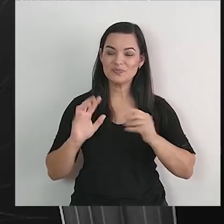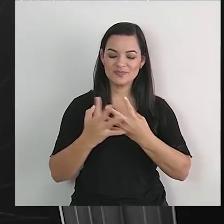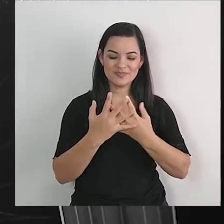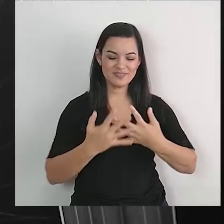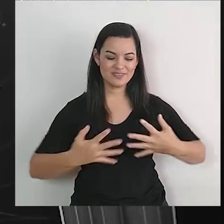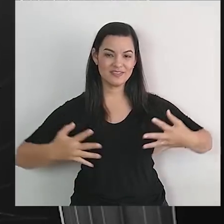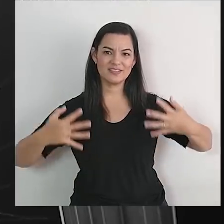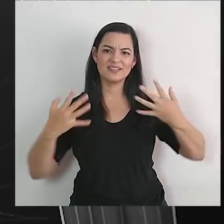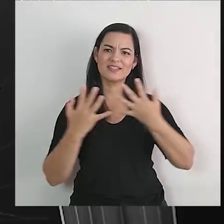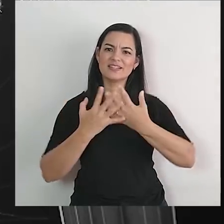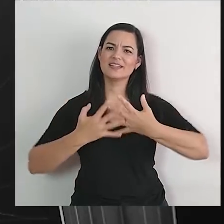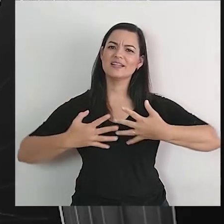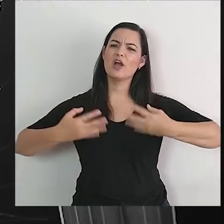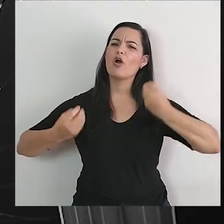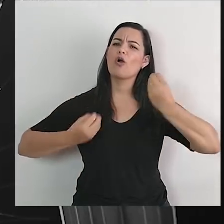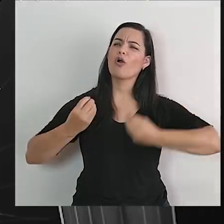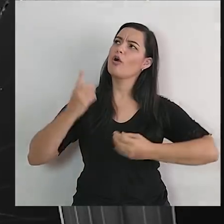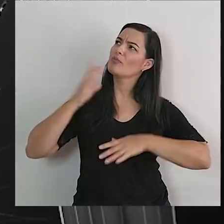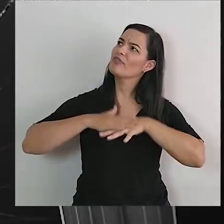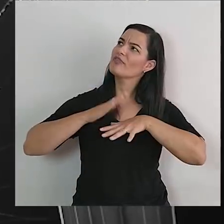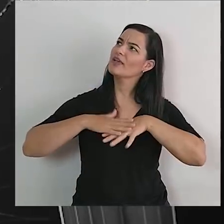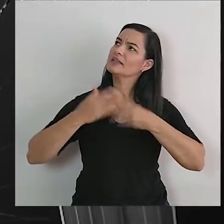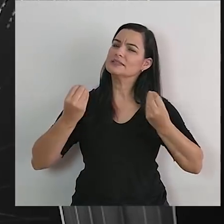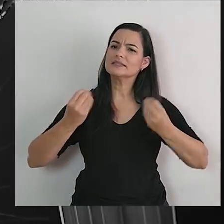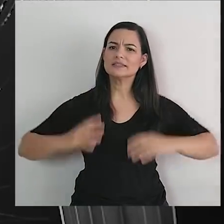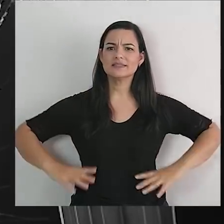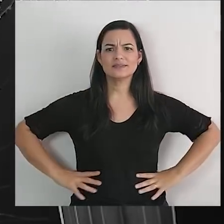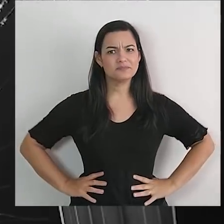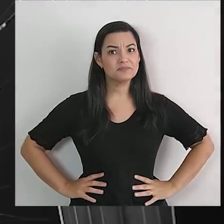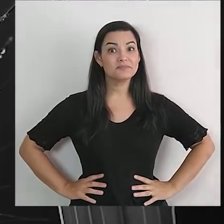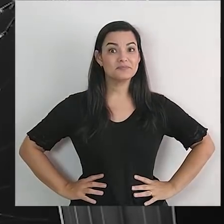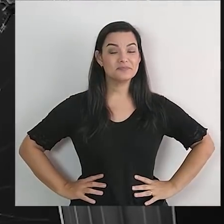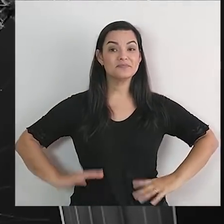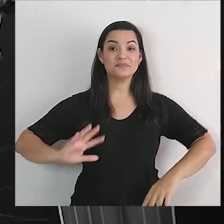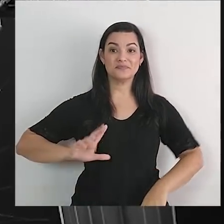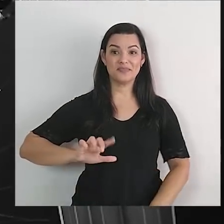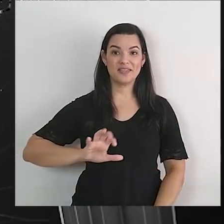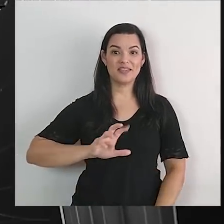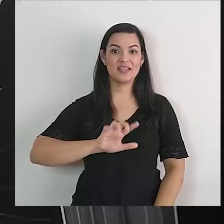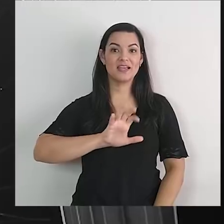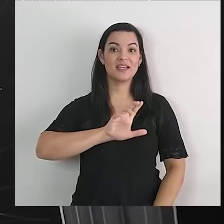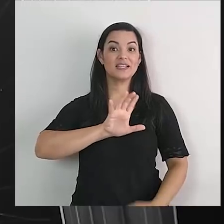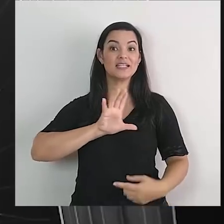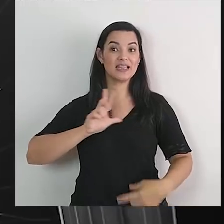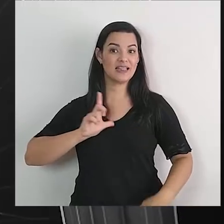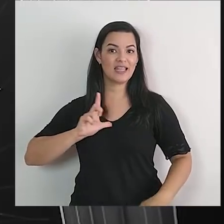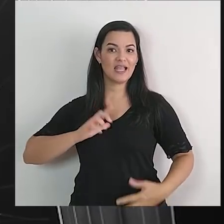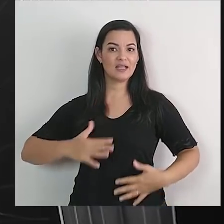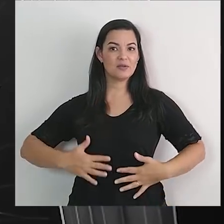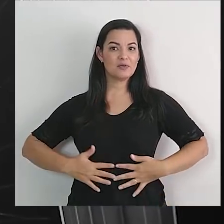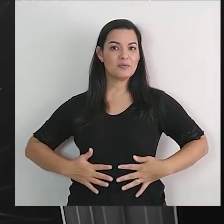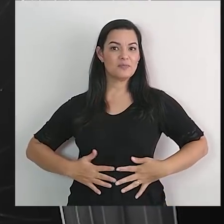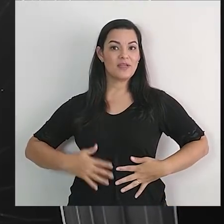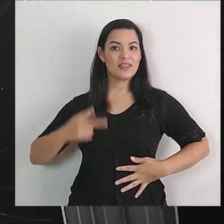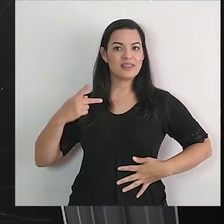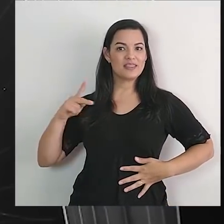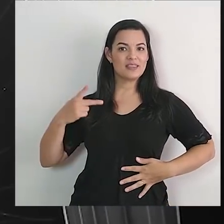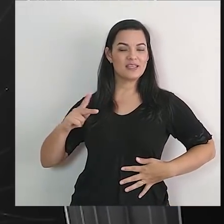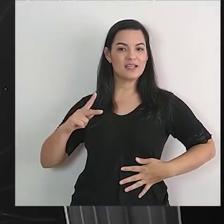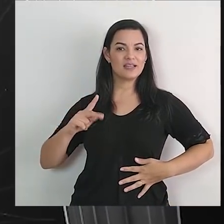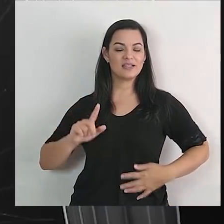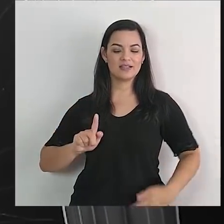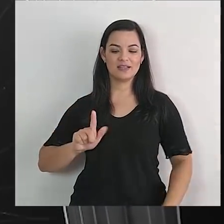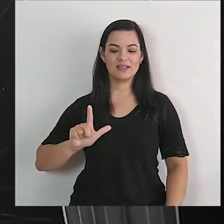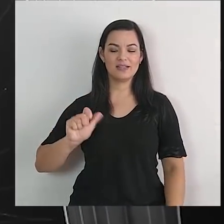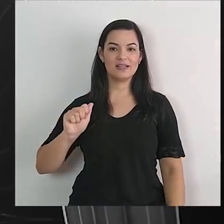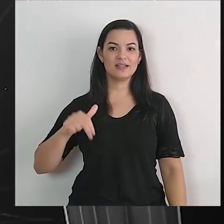Mas como é que as aranhas tecem as teias? As aranhas têm em seu abdômen uma